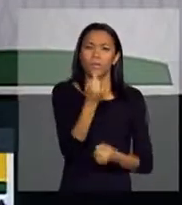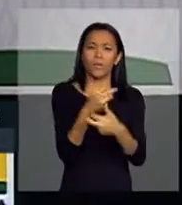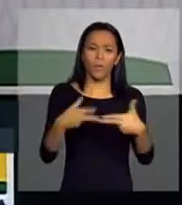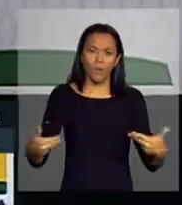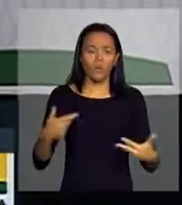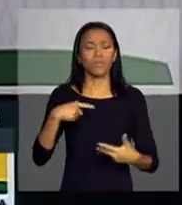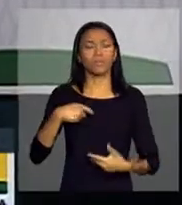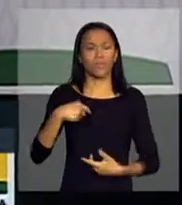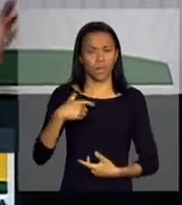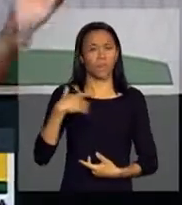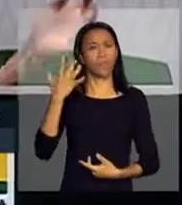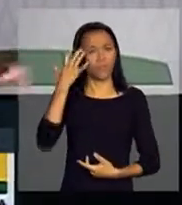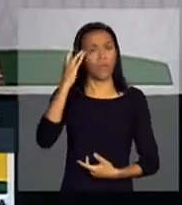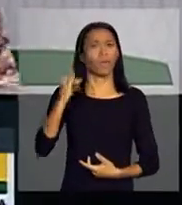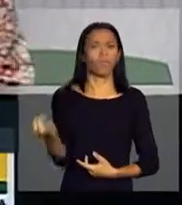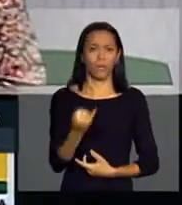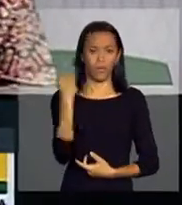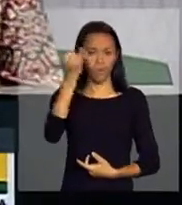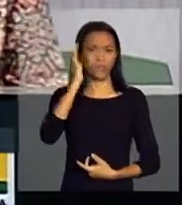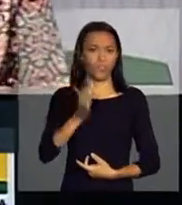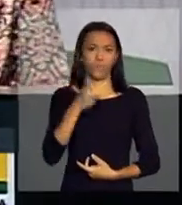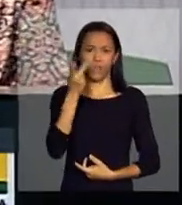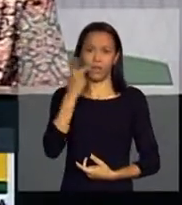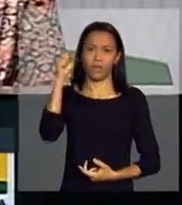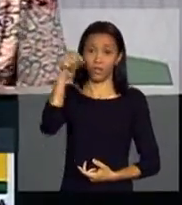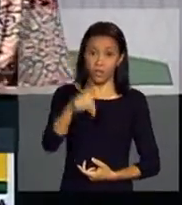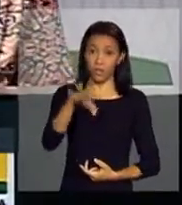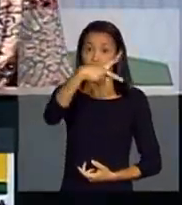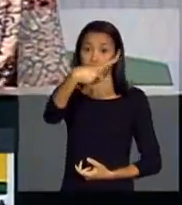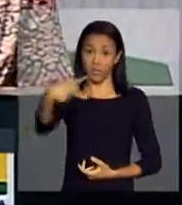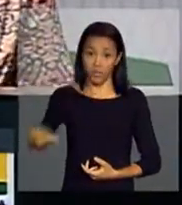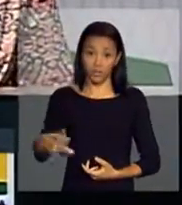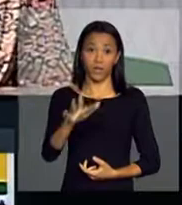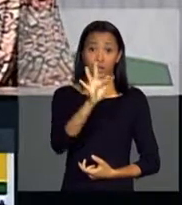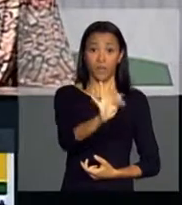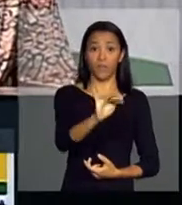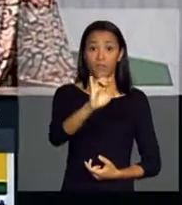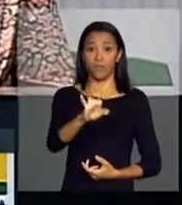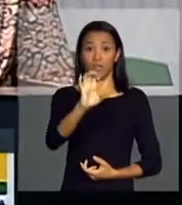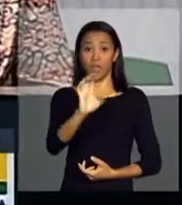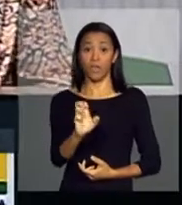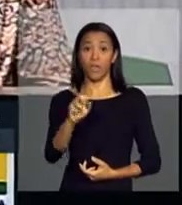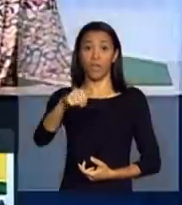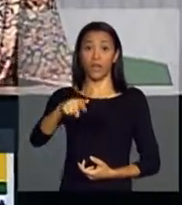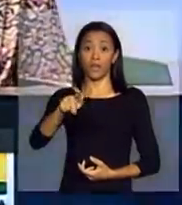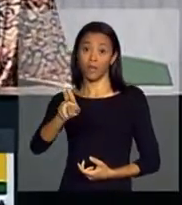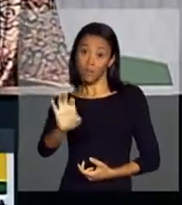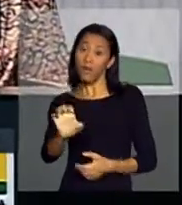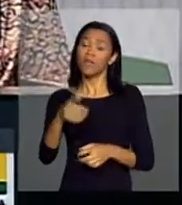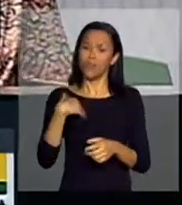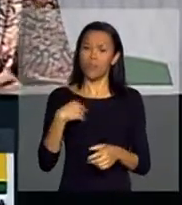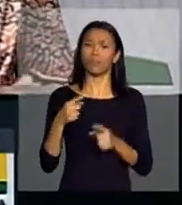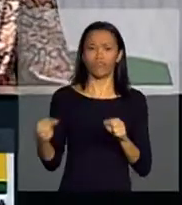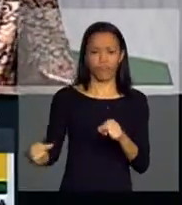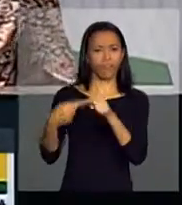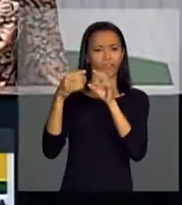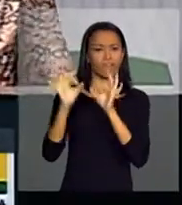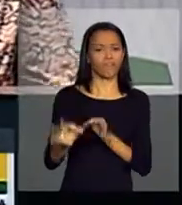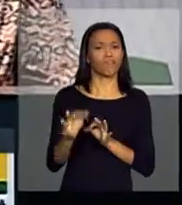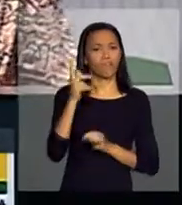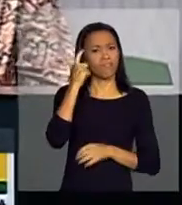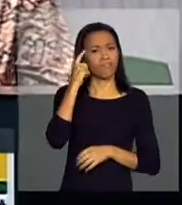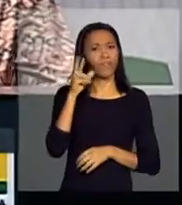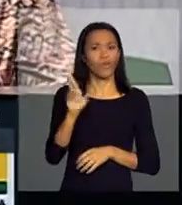eu considero muito importante que foi levantada pelo presidente da finge e que eu concordo com ele eu